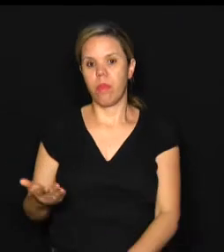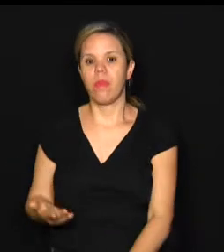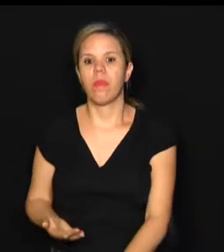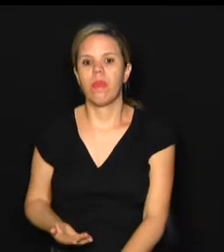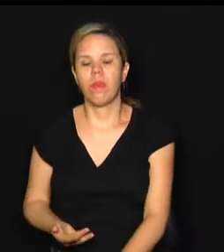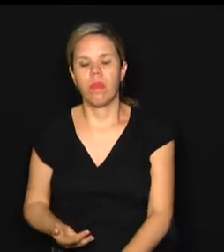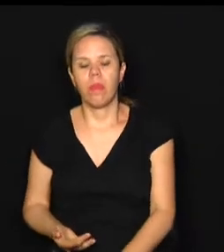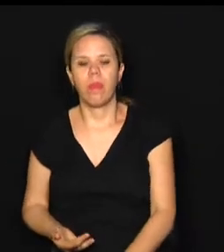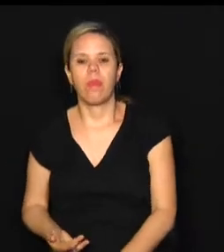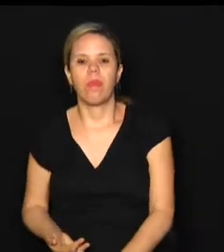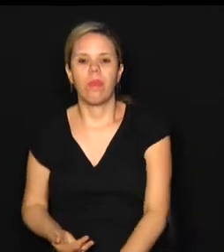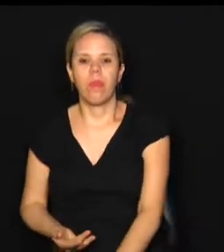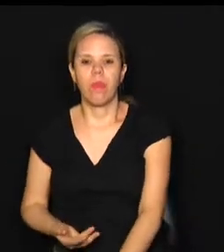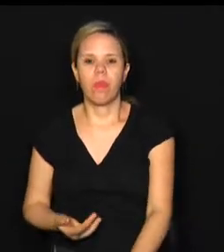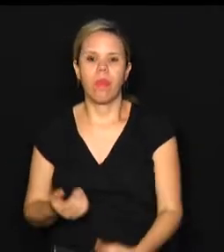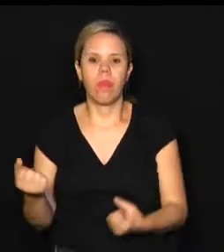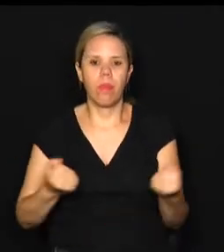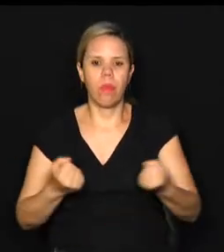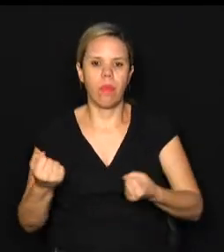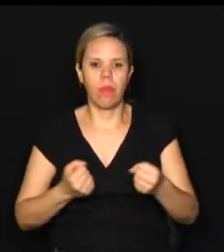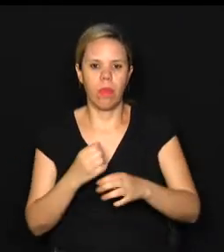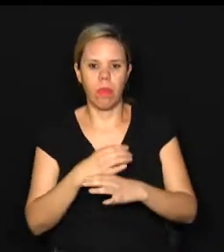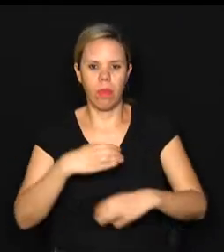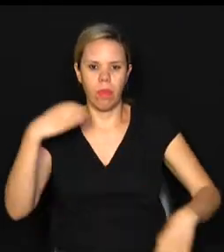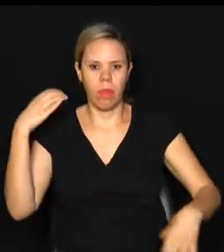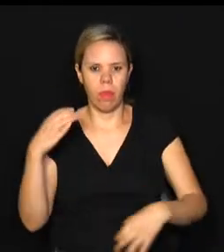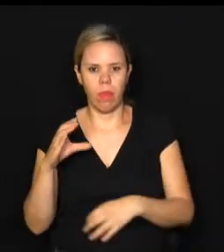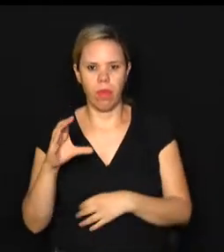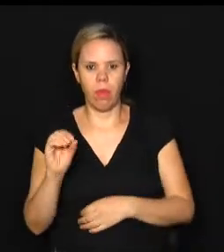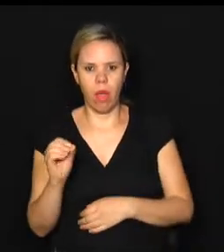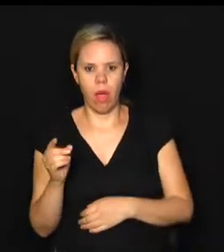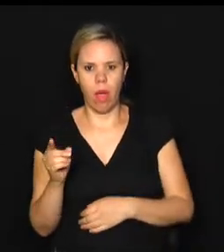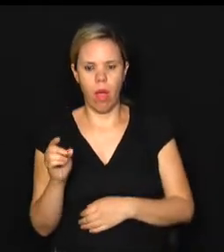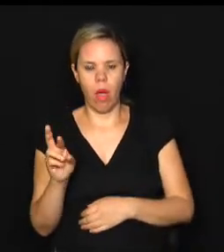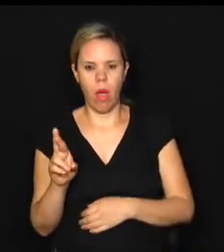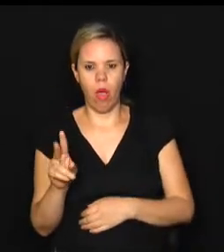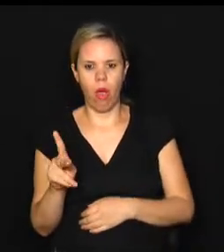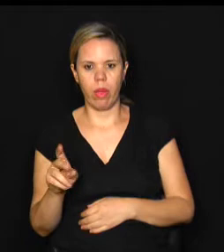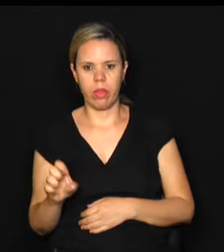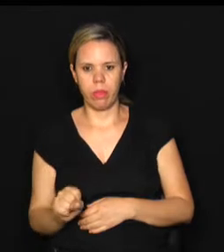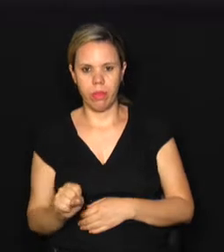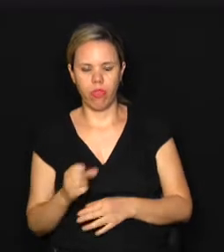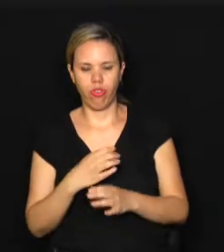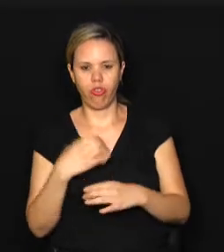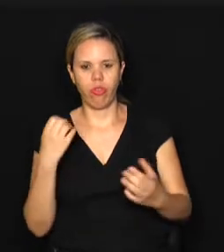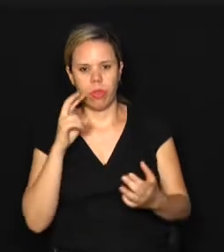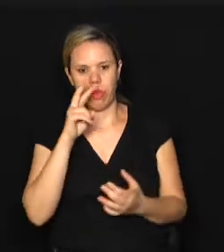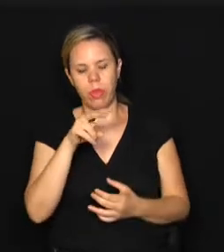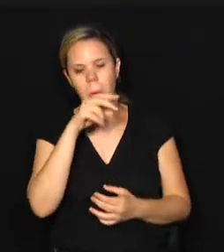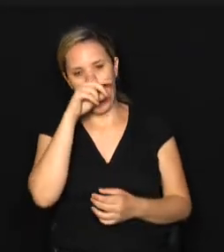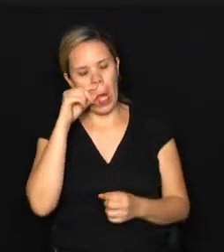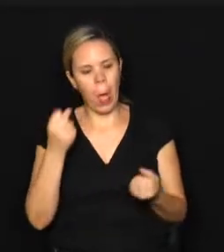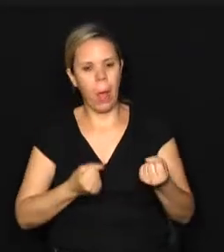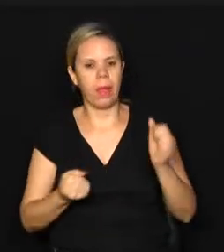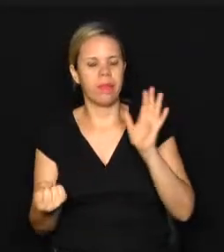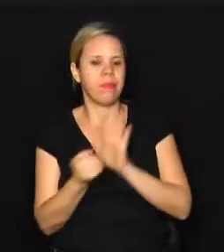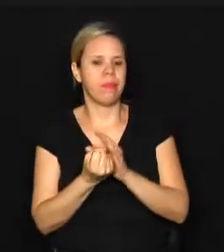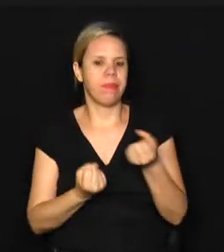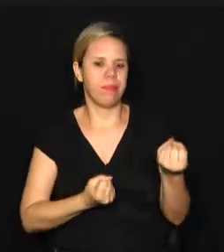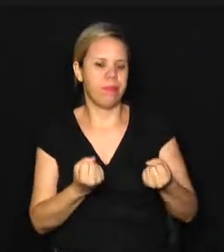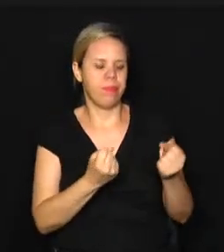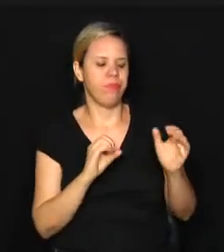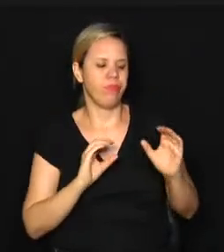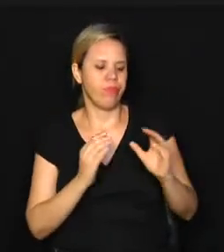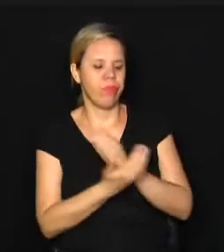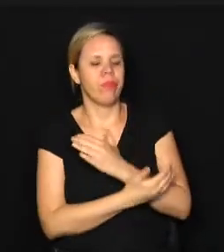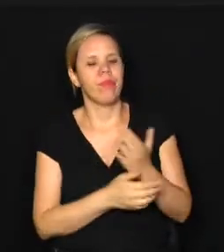precisamente hoje, passou um carro da Engecorp Engenharia. Se você for ver aí, Engecorp Engenharia,